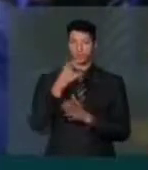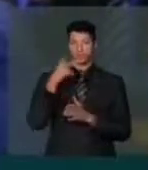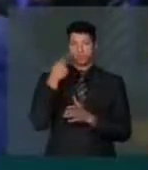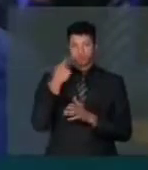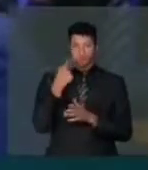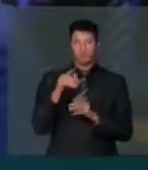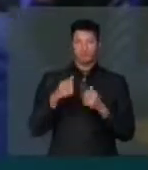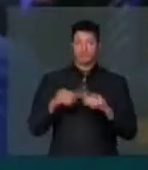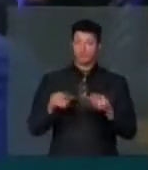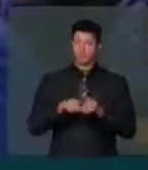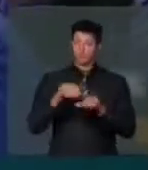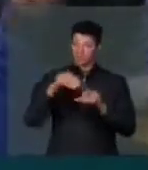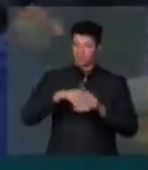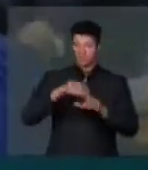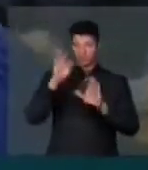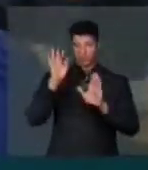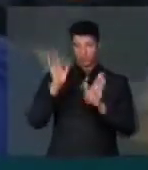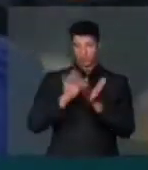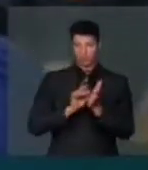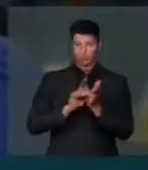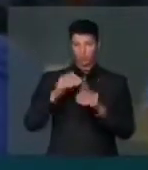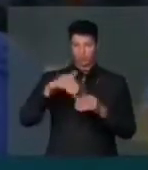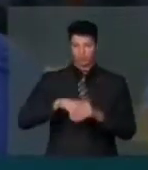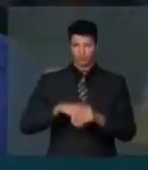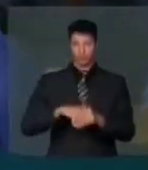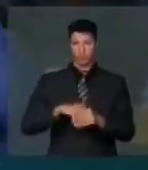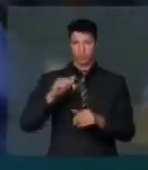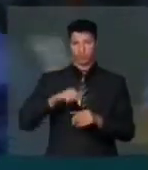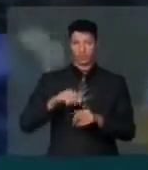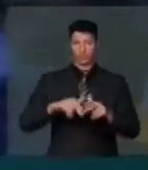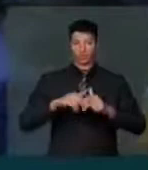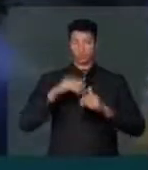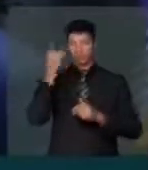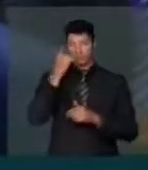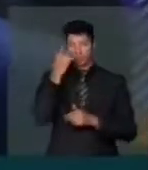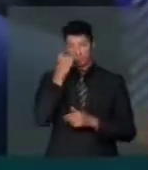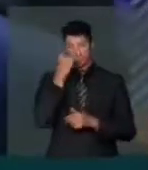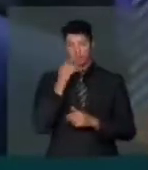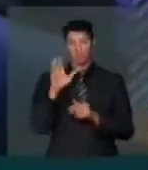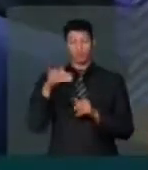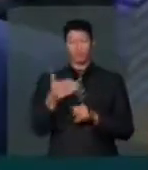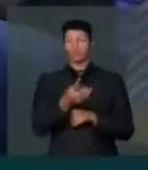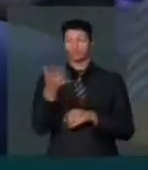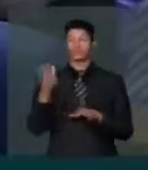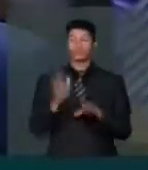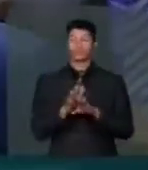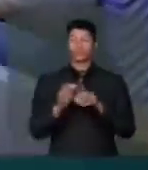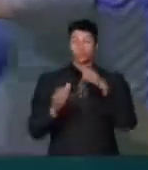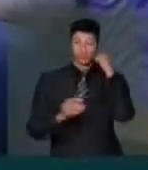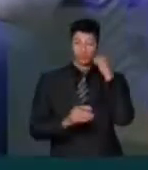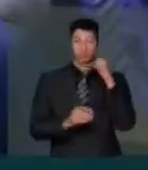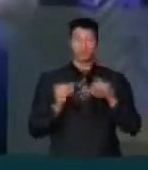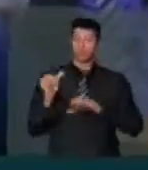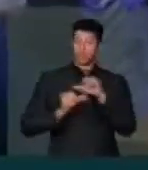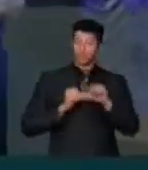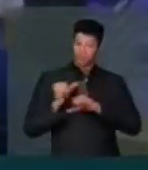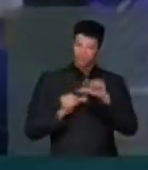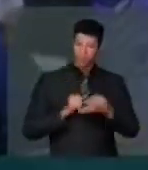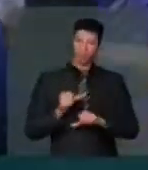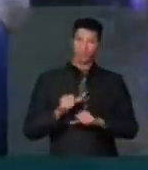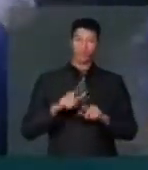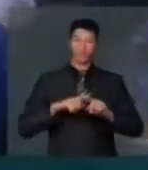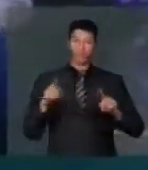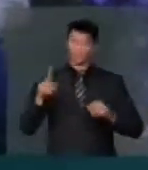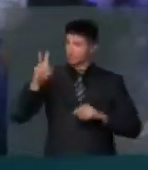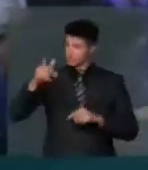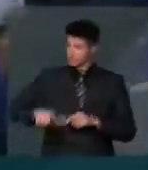partido, estava no texto originário votado aqui pelos deputados. Quando chegou no Senado, mudou